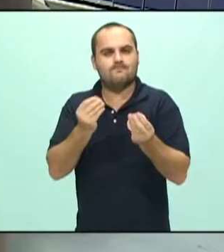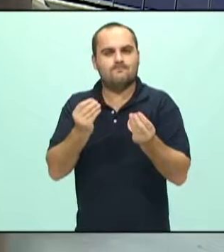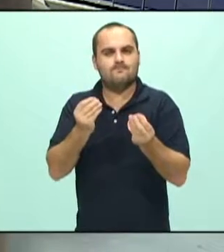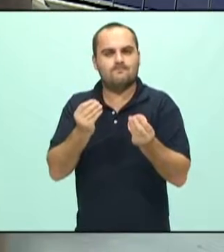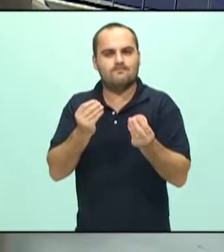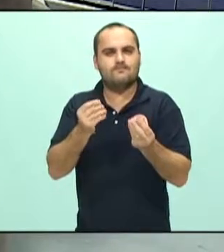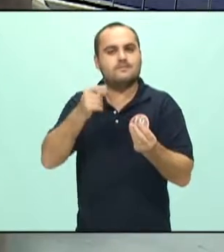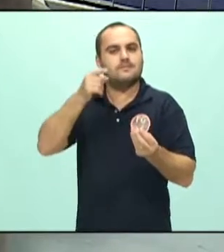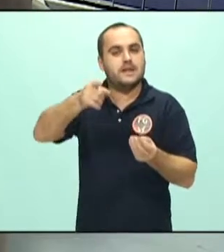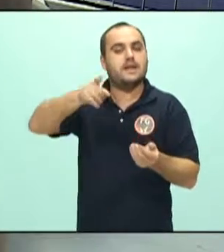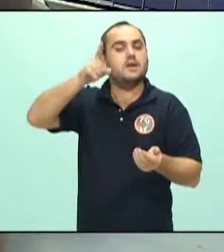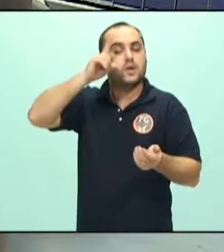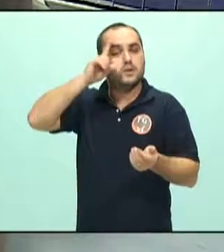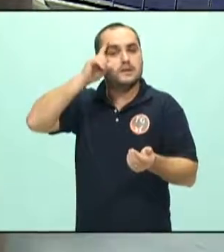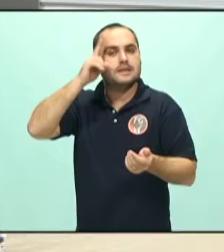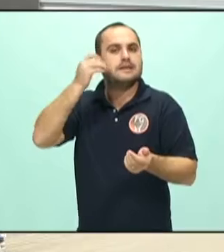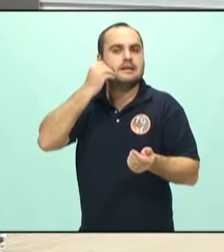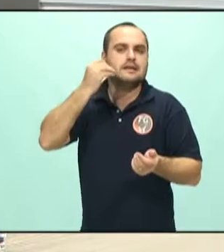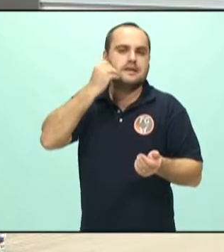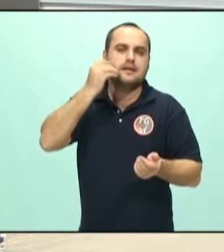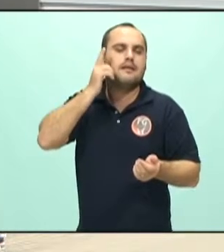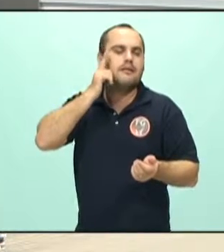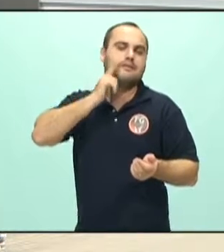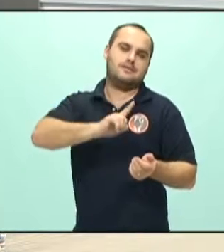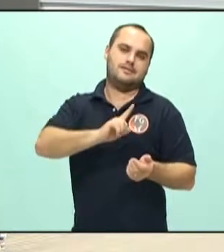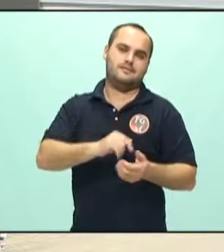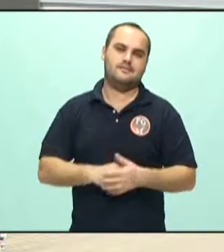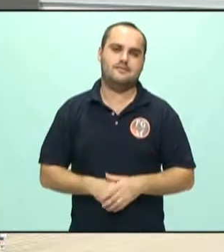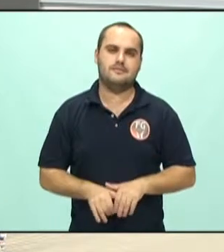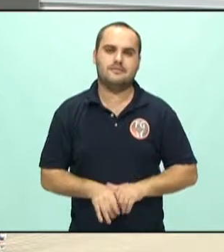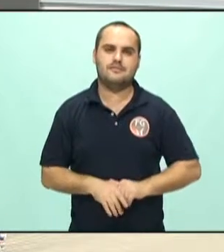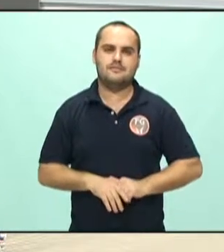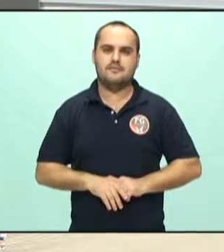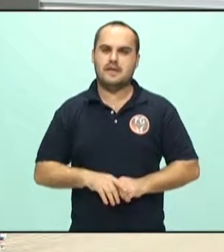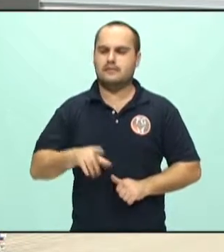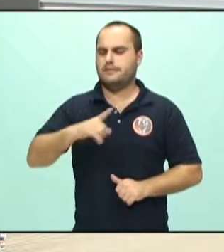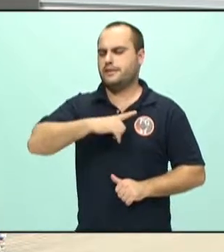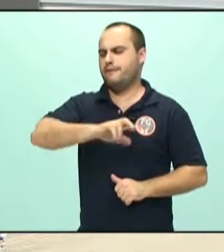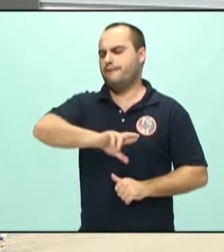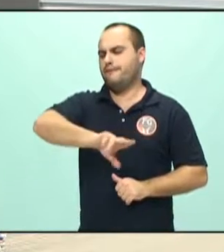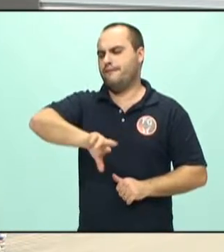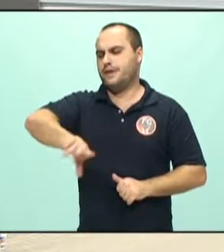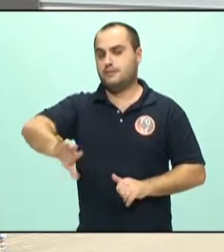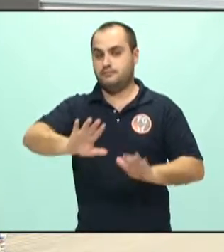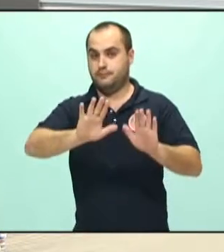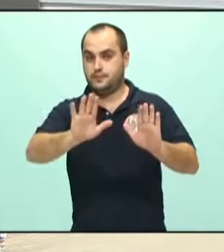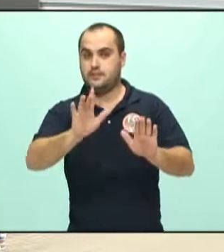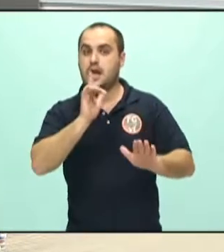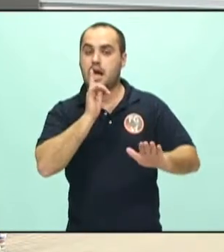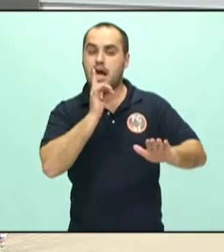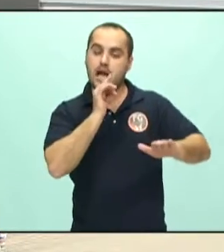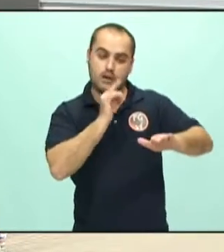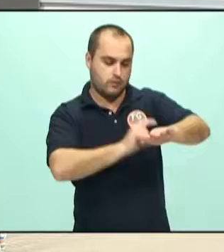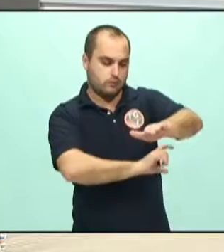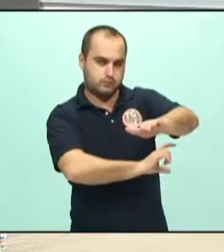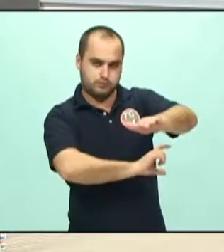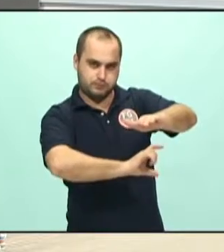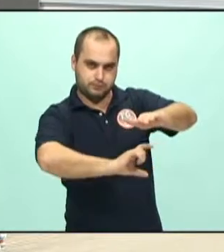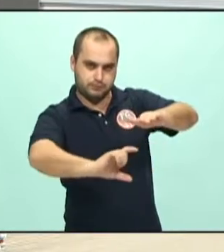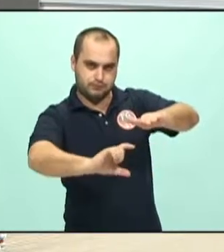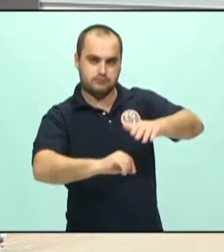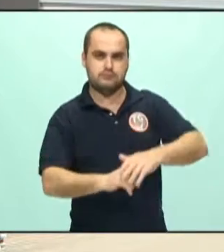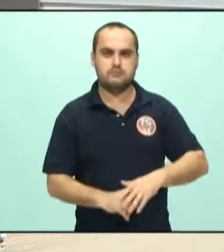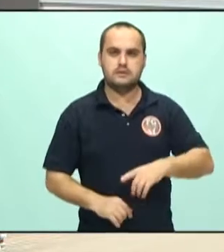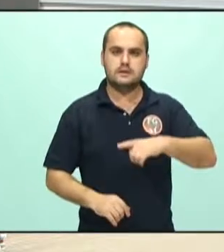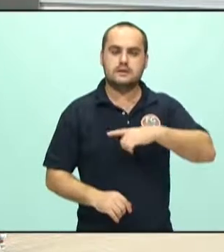para sua rotina né é isso existem para várias situações por exemplo no esgoto nós temos muito problema de descarte